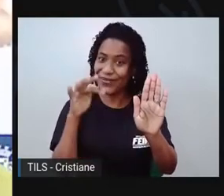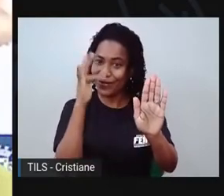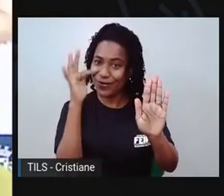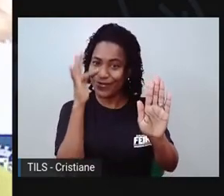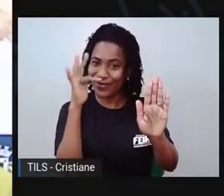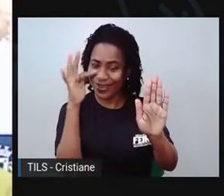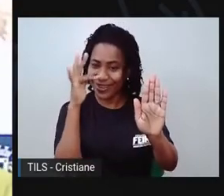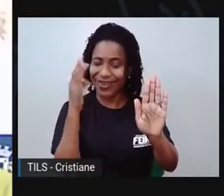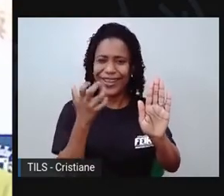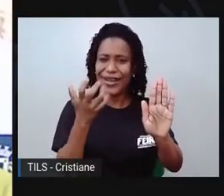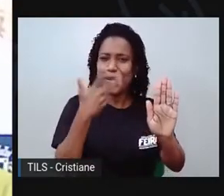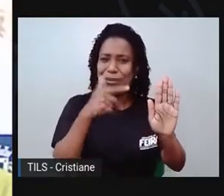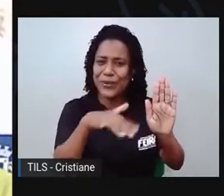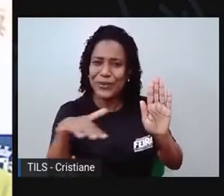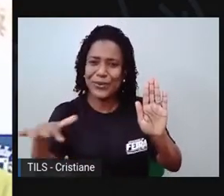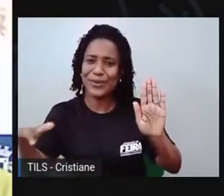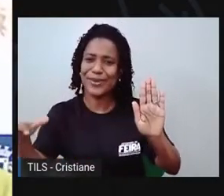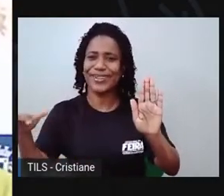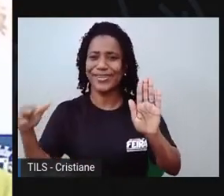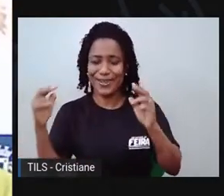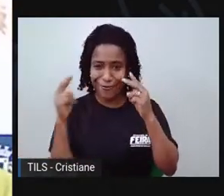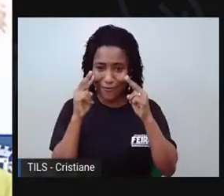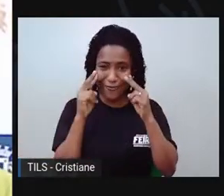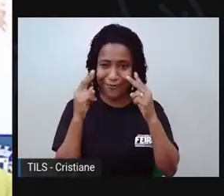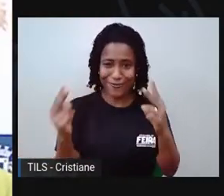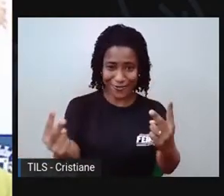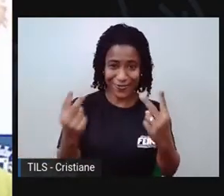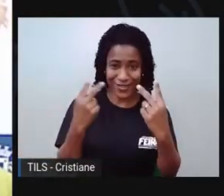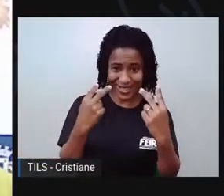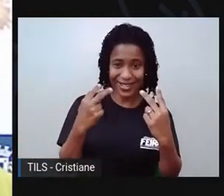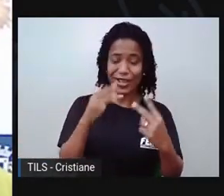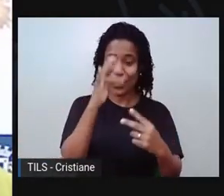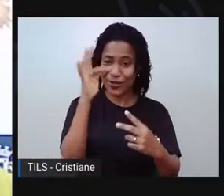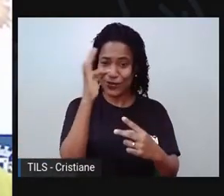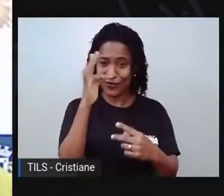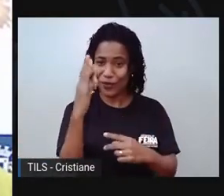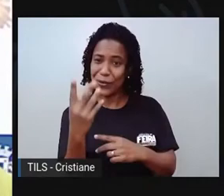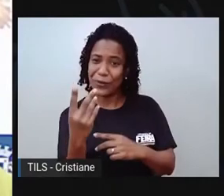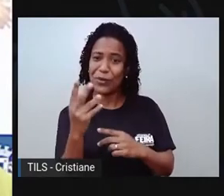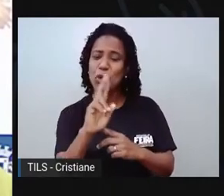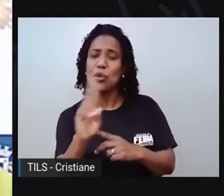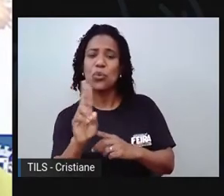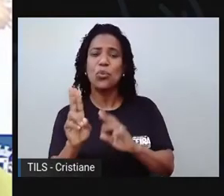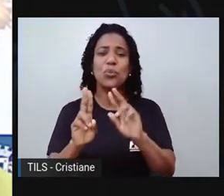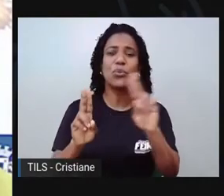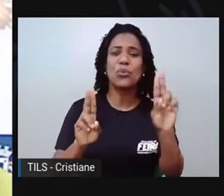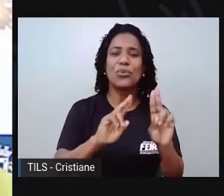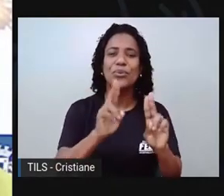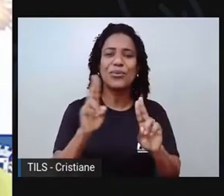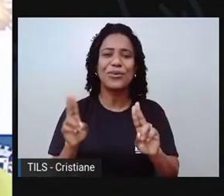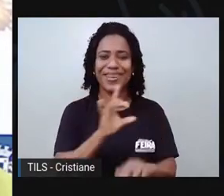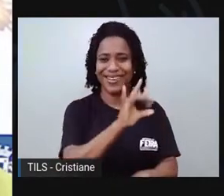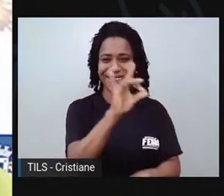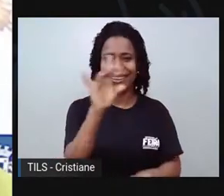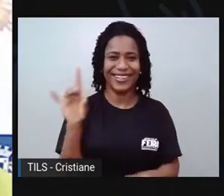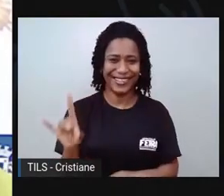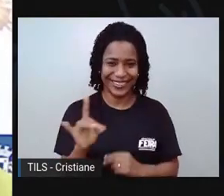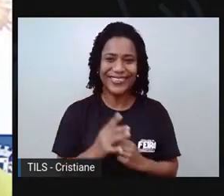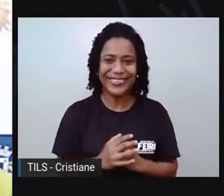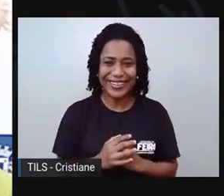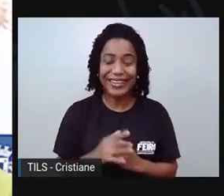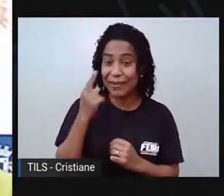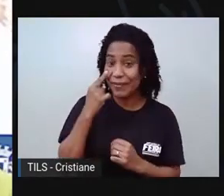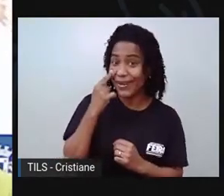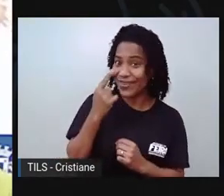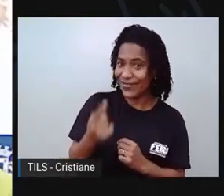muito que a meninada também conheça essas flores, vejam, me ajudem a descobrir o nome delas e que elas percebam também a